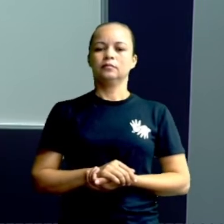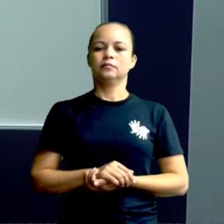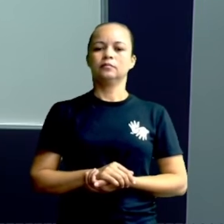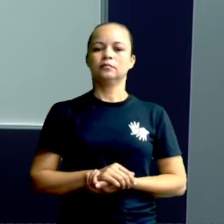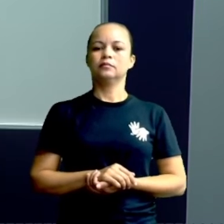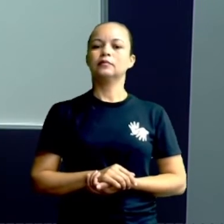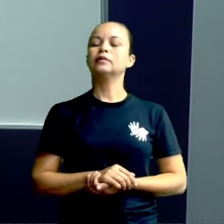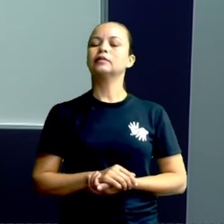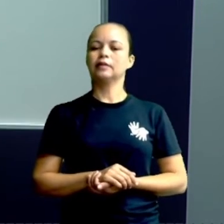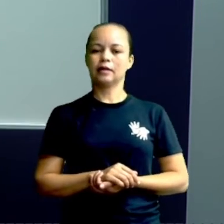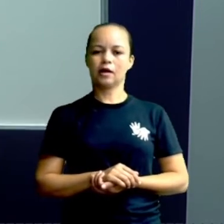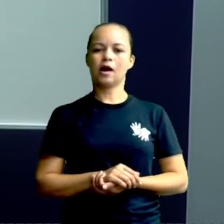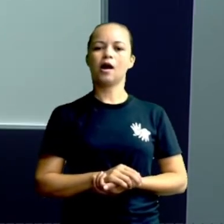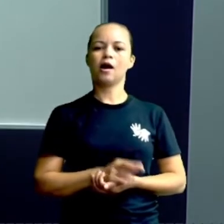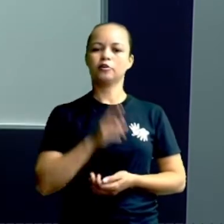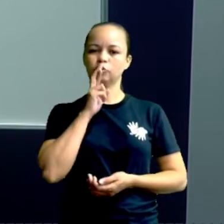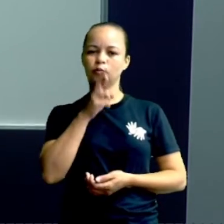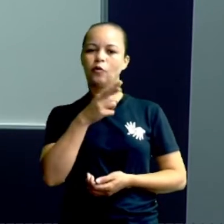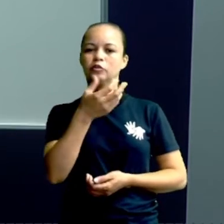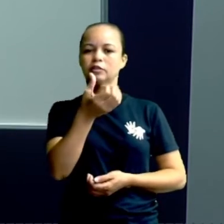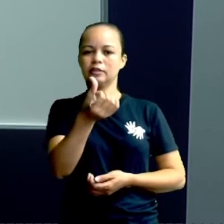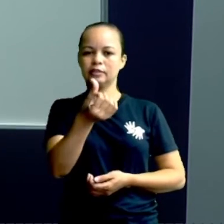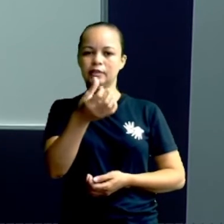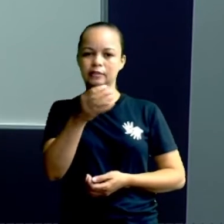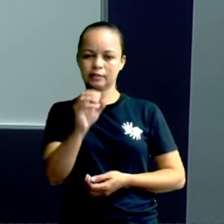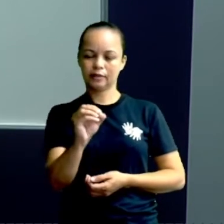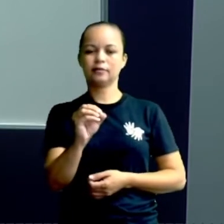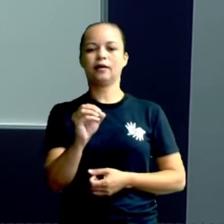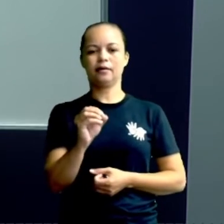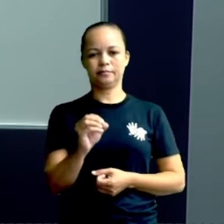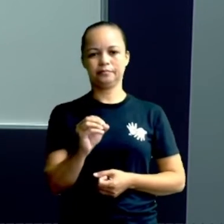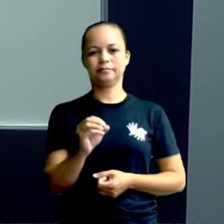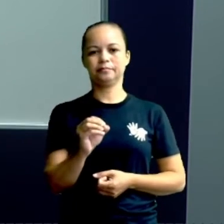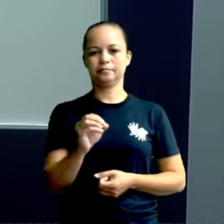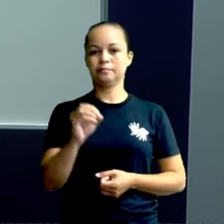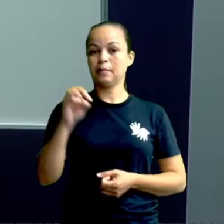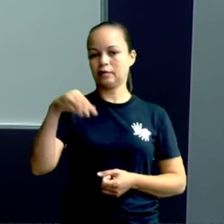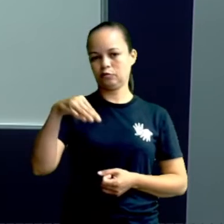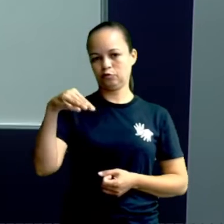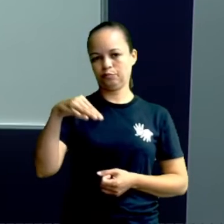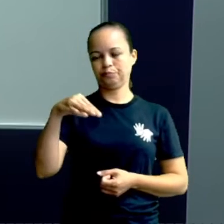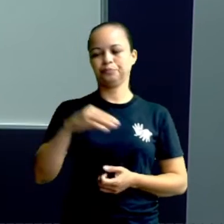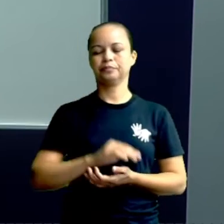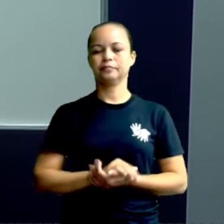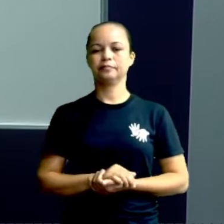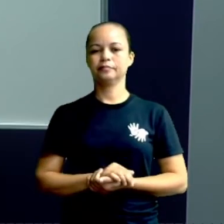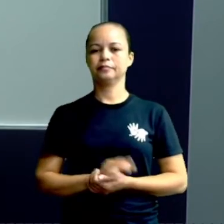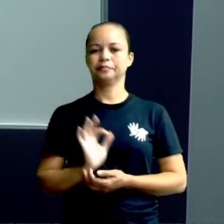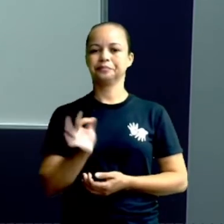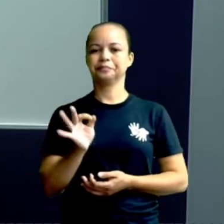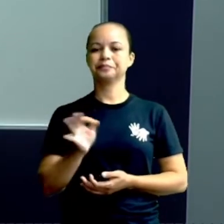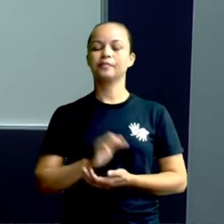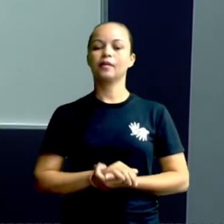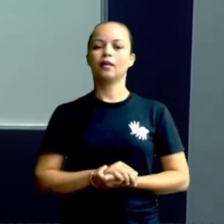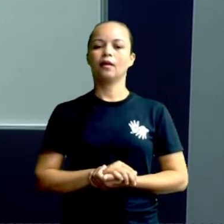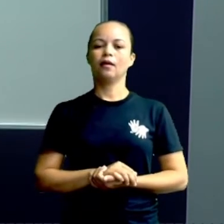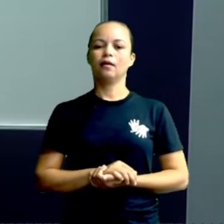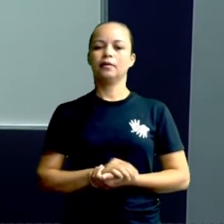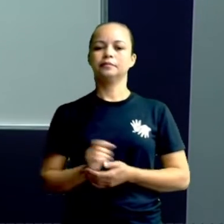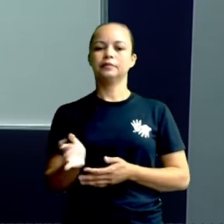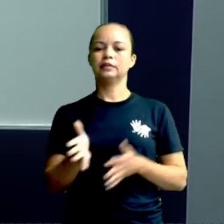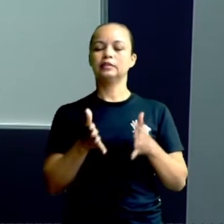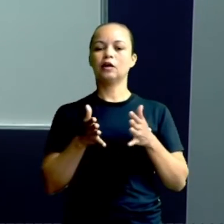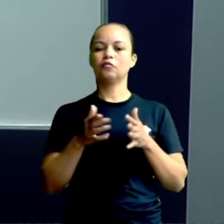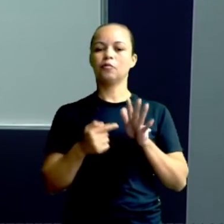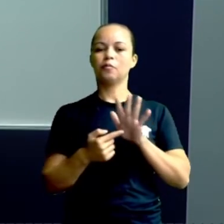Dá 60. Então, é 60 metros. Tá certo? Então, vamos pegar e vamos